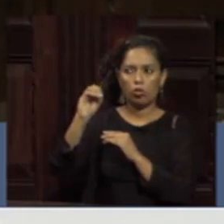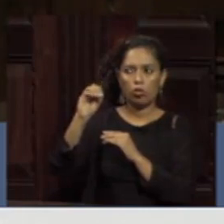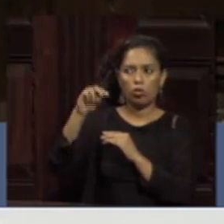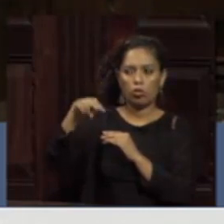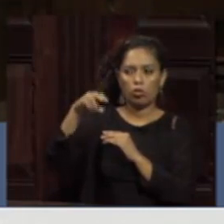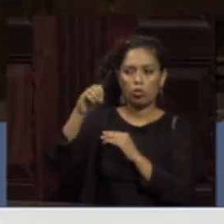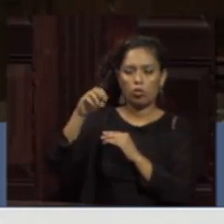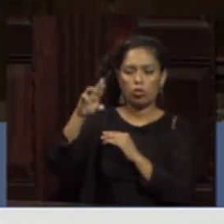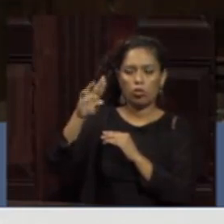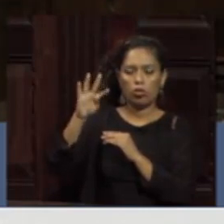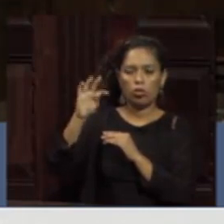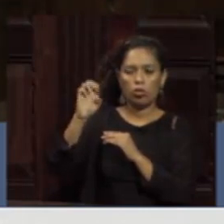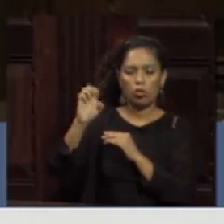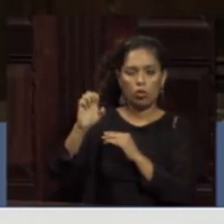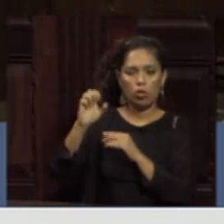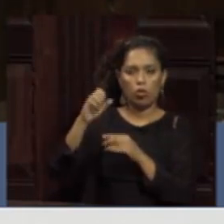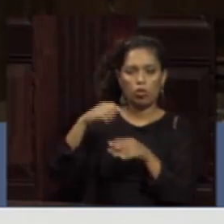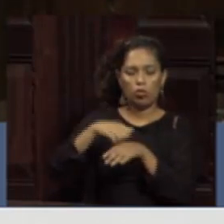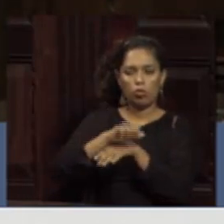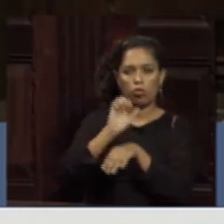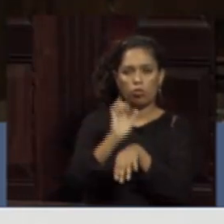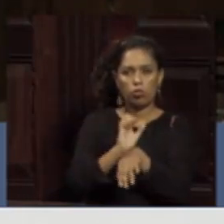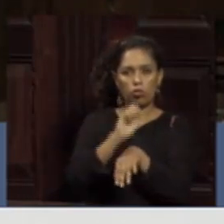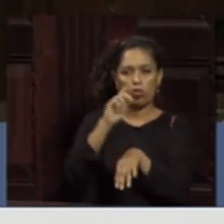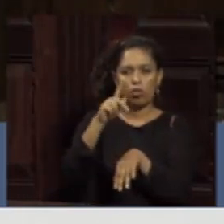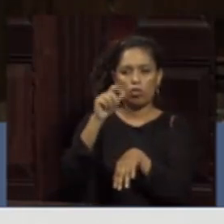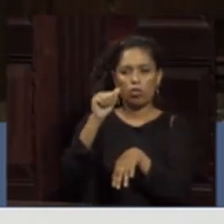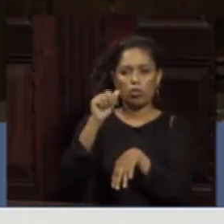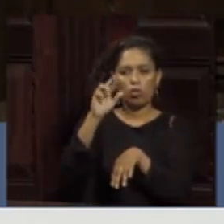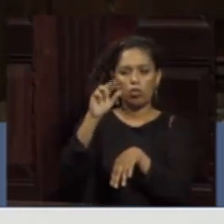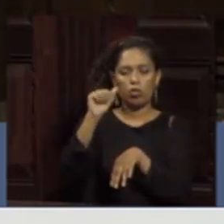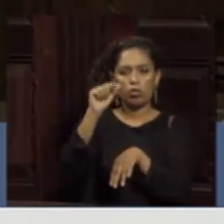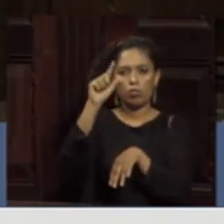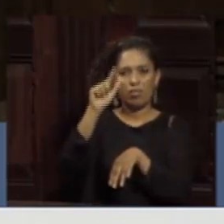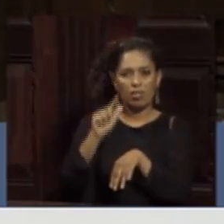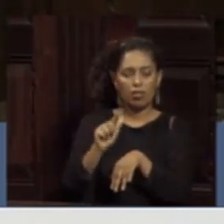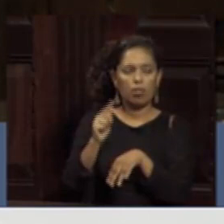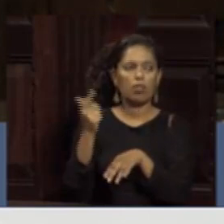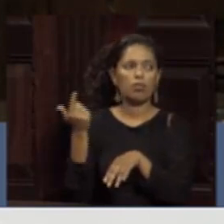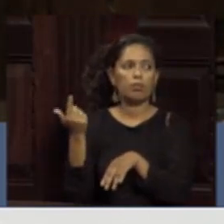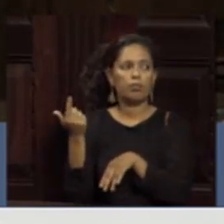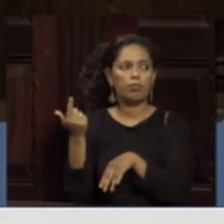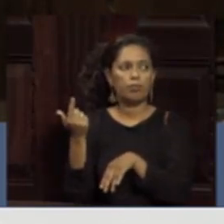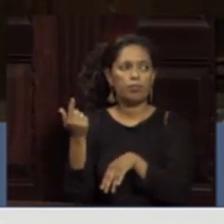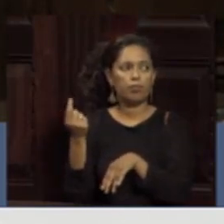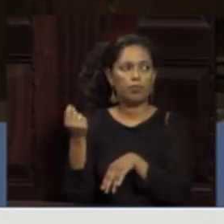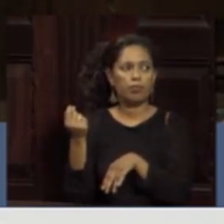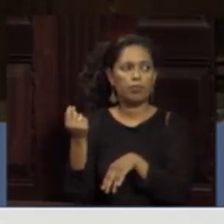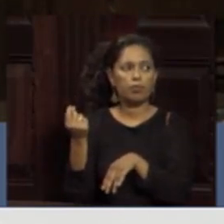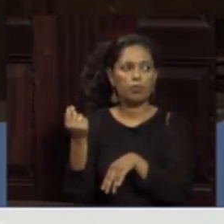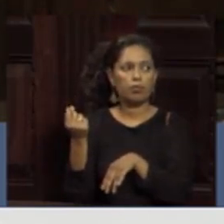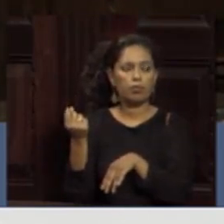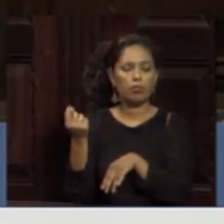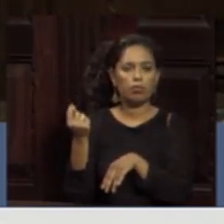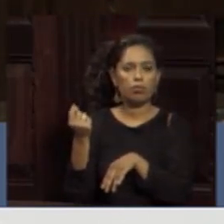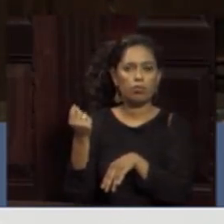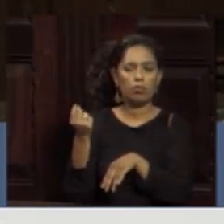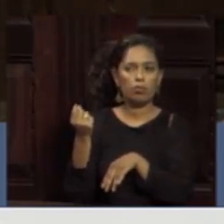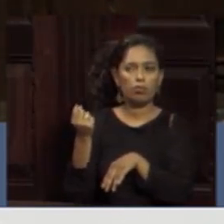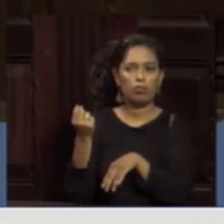distante. Talvez seja fácil ocultar ou não dar a repercussão